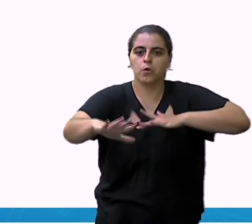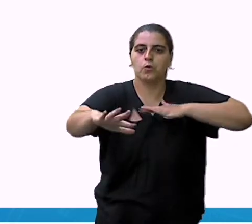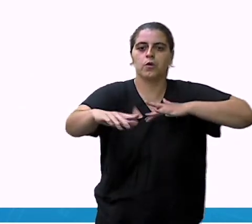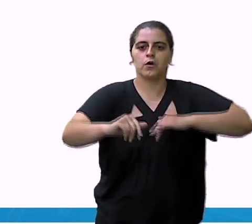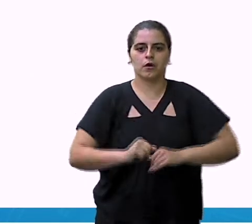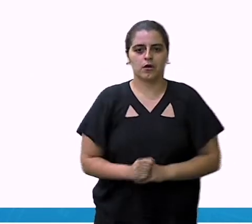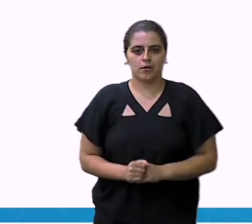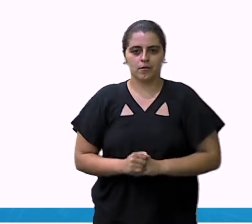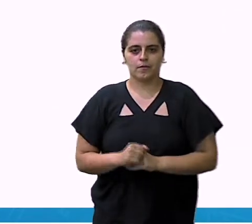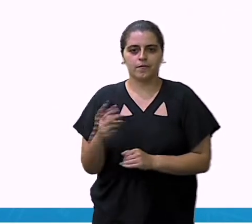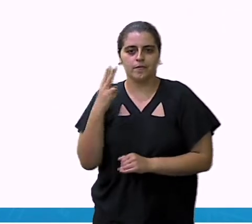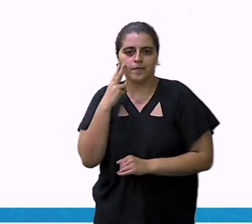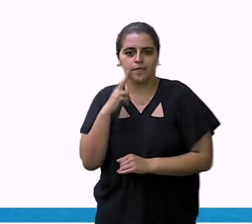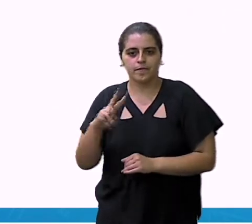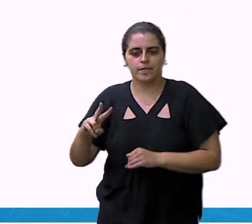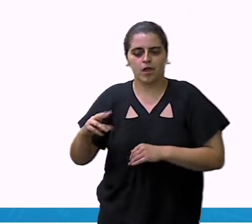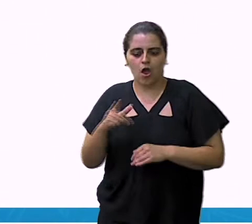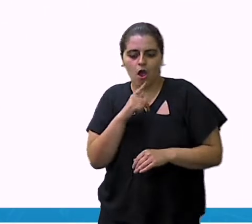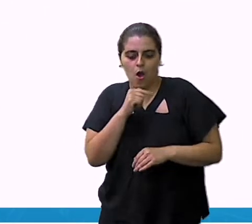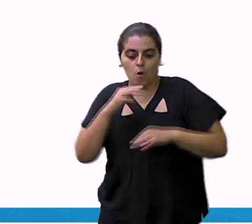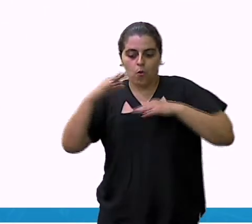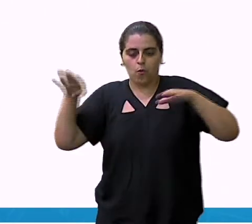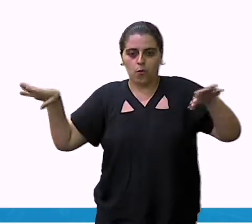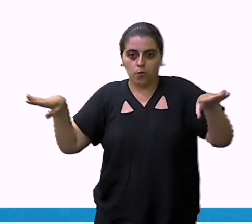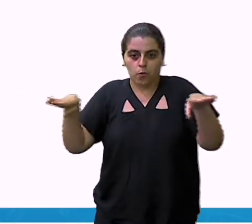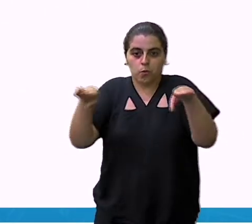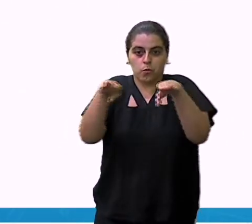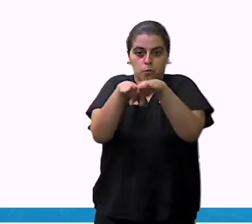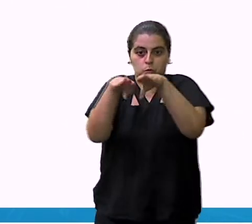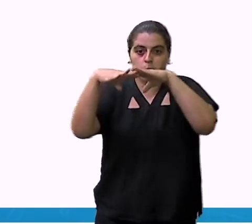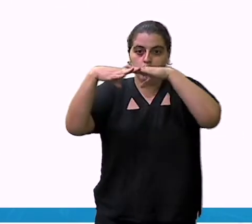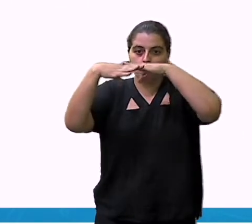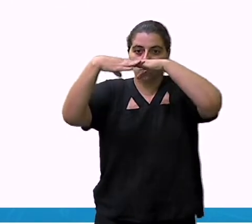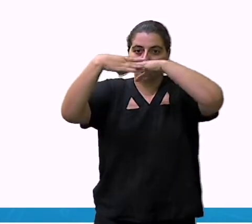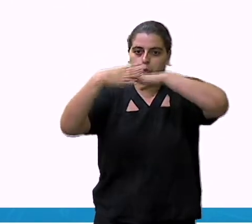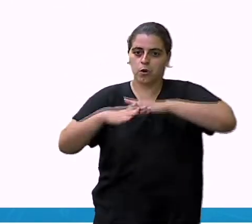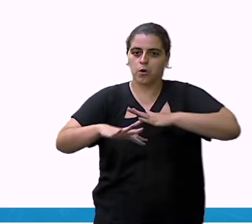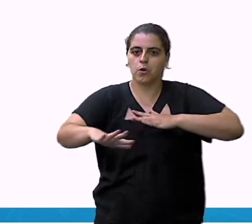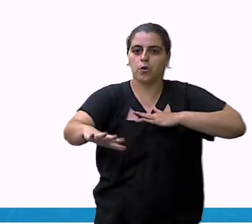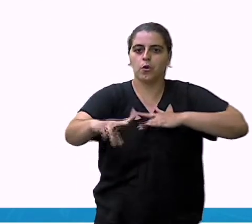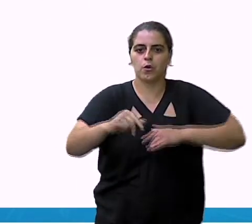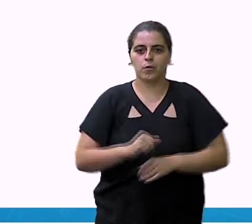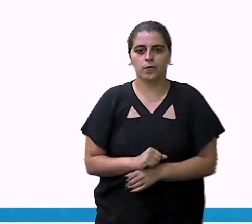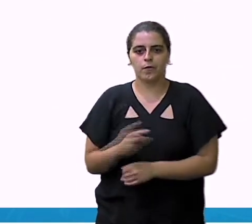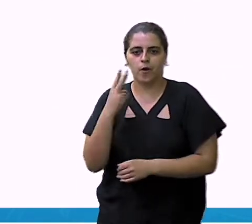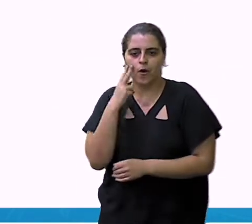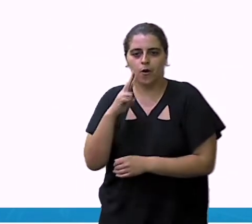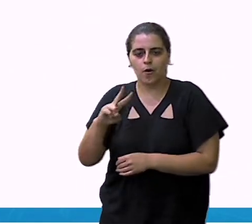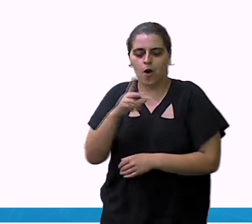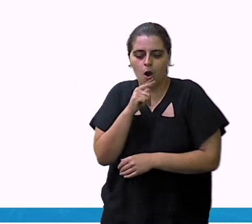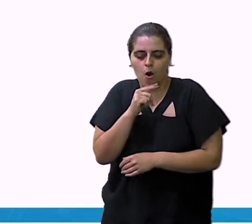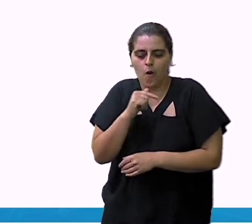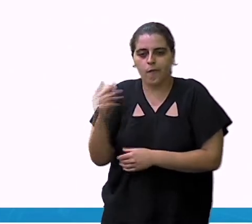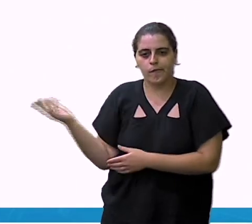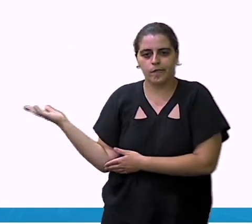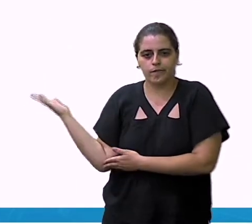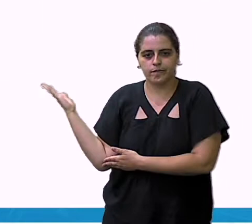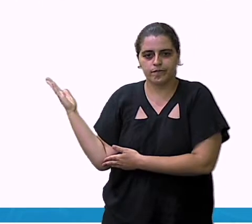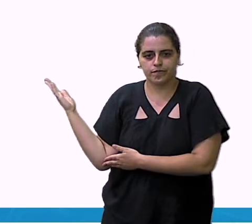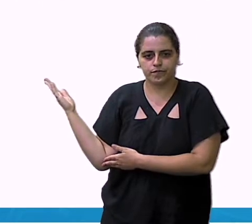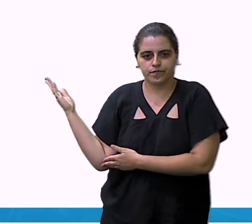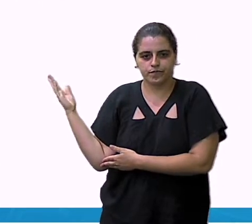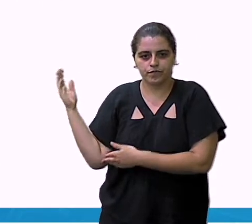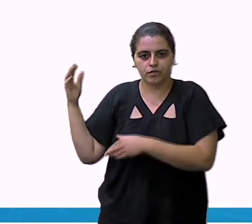rio deságua. Ele chega no seu destino, vamos falar assim. O rio, ele